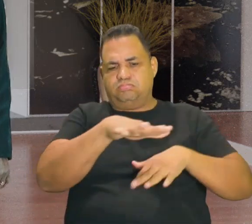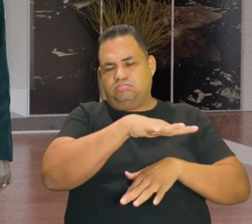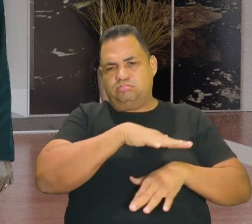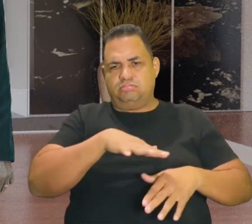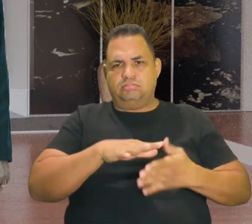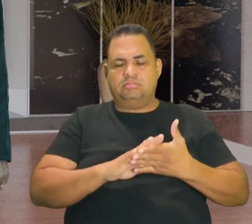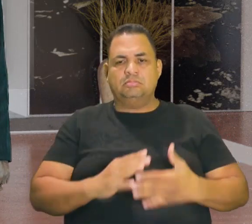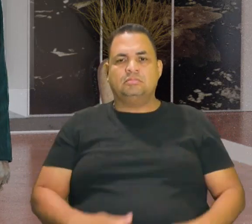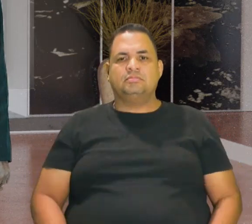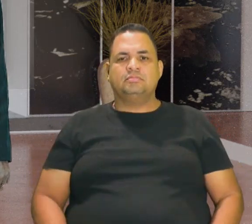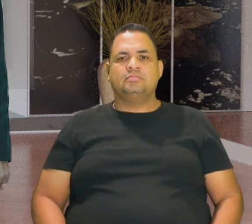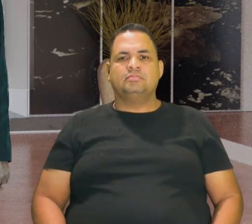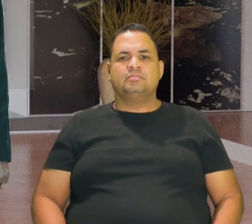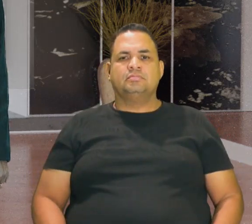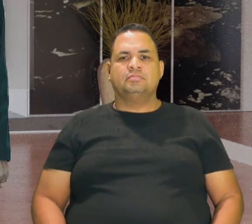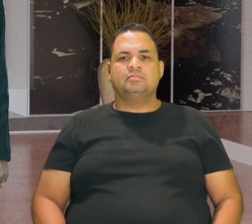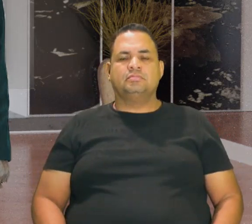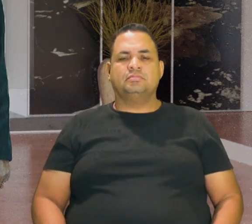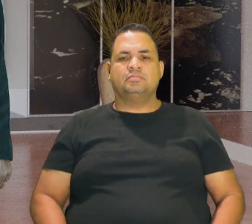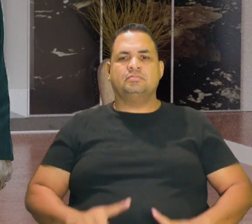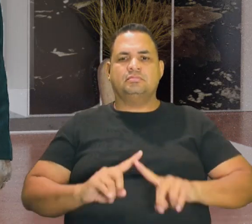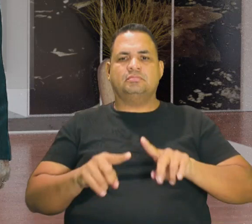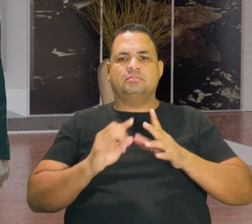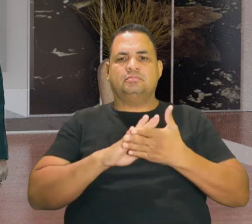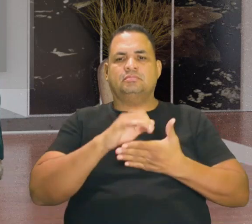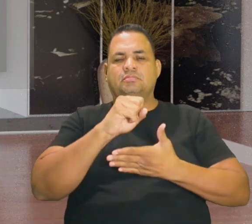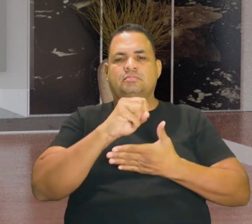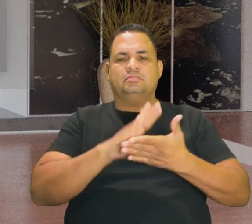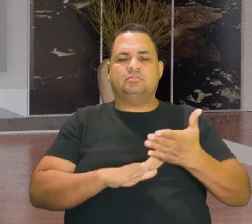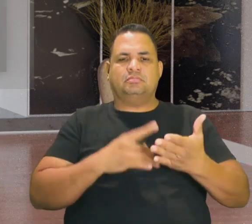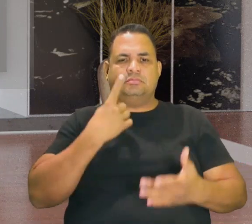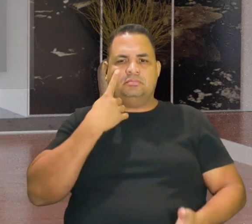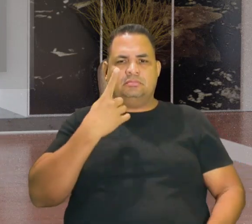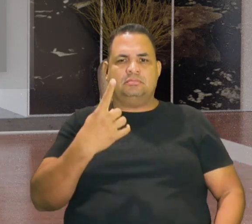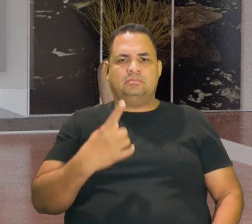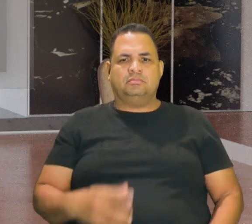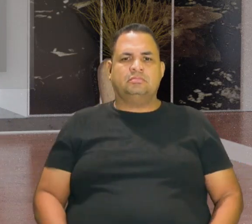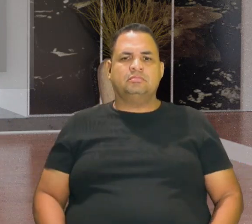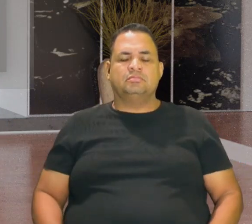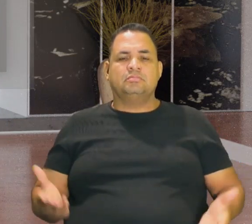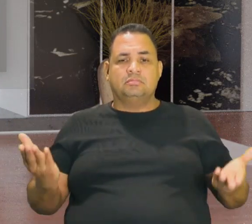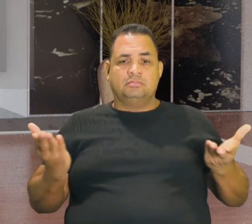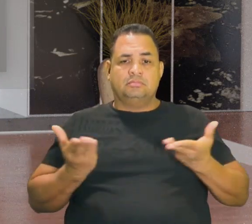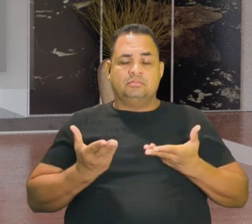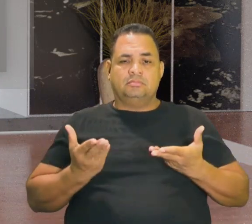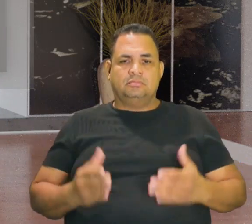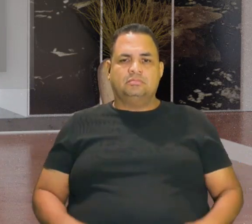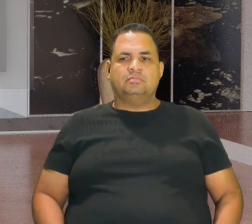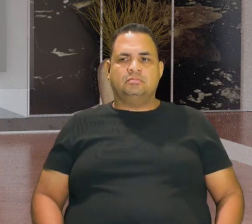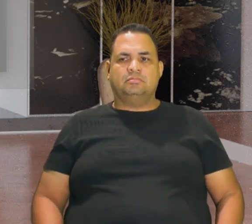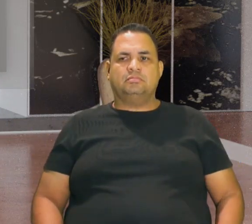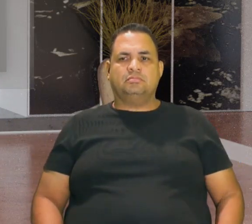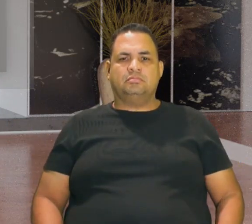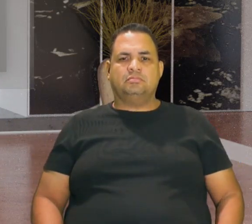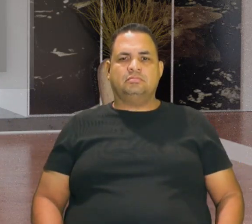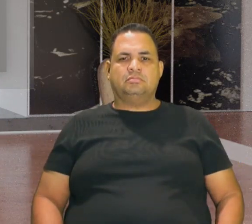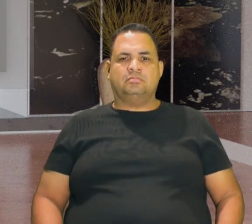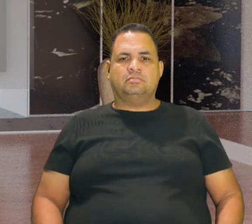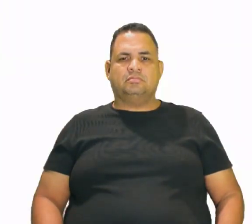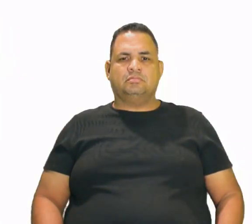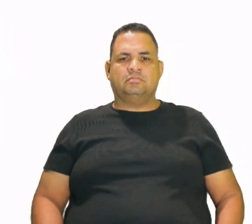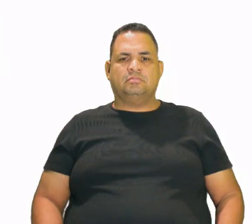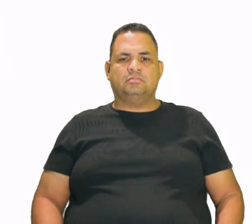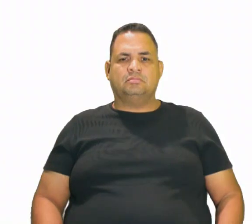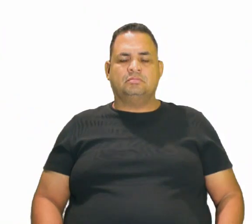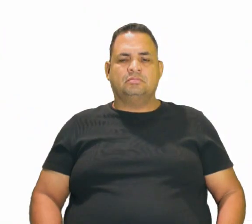do assunto que está abordando não porém trouxe uma questão aí nós vamos ver se é uma questão mais atual Então vamos lá vamos para essa questão